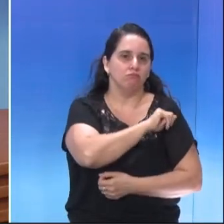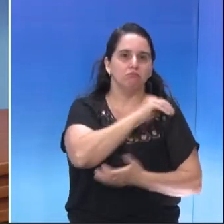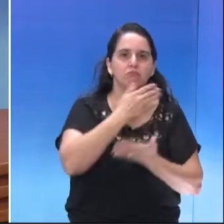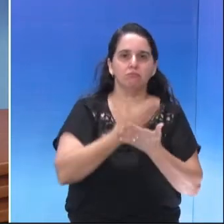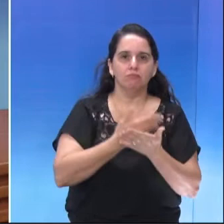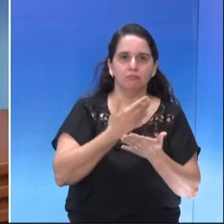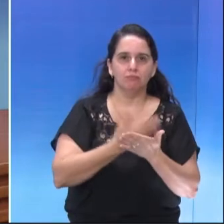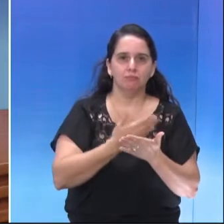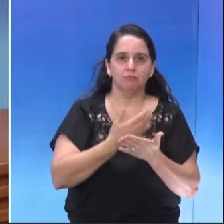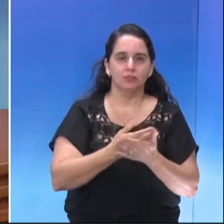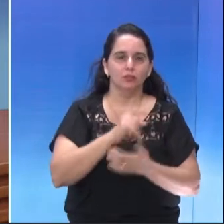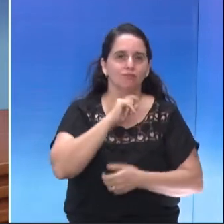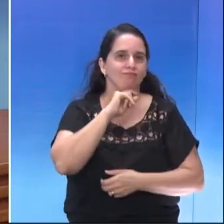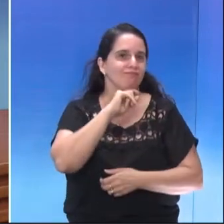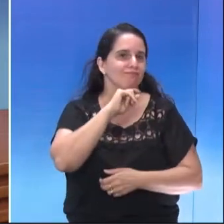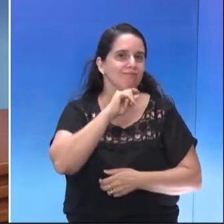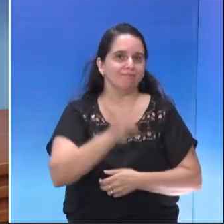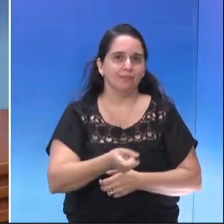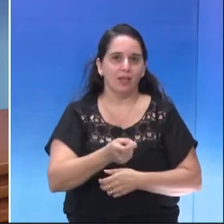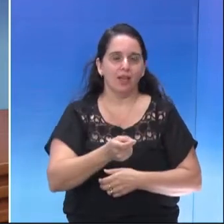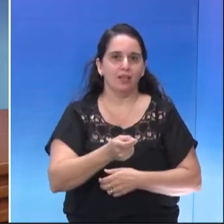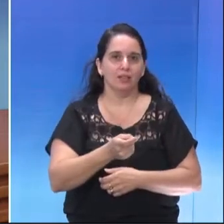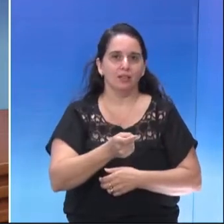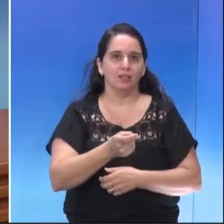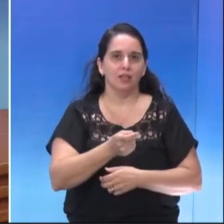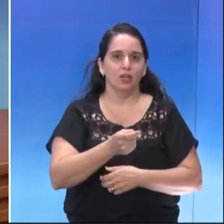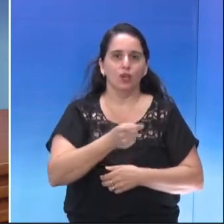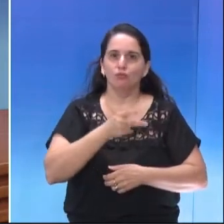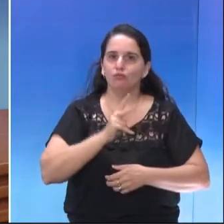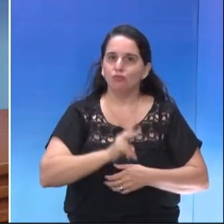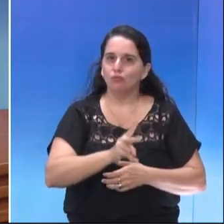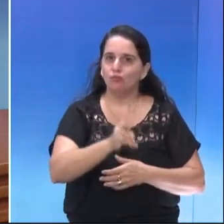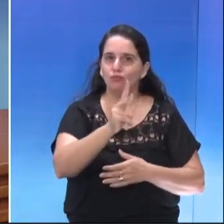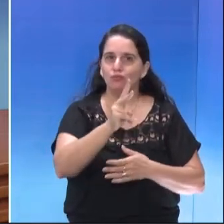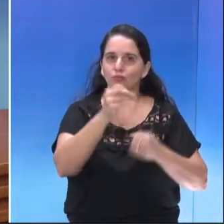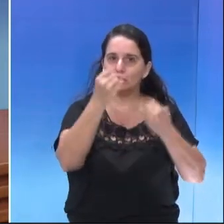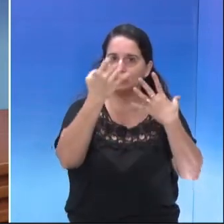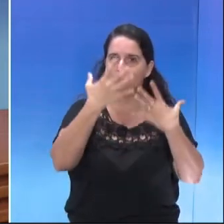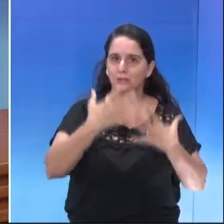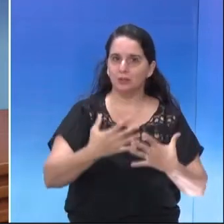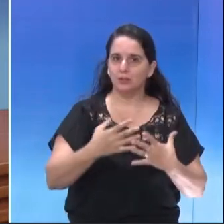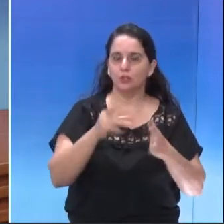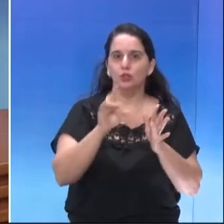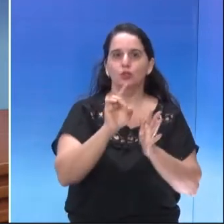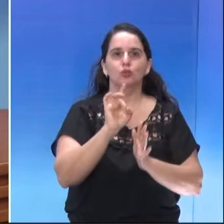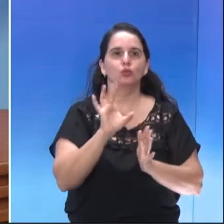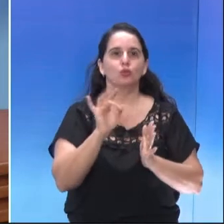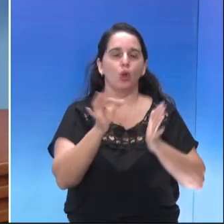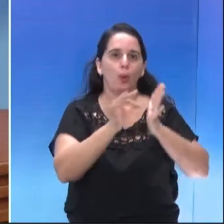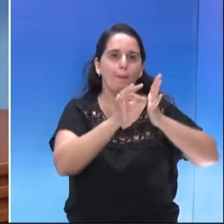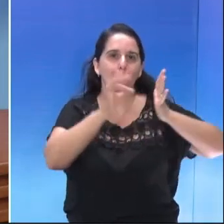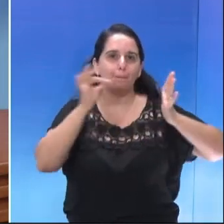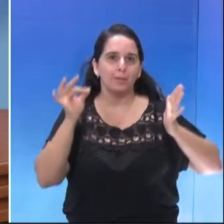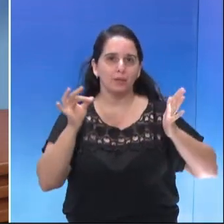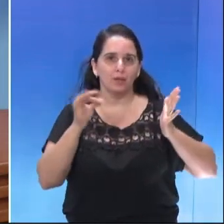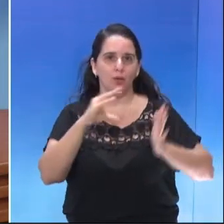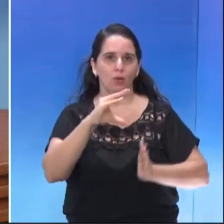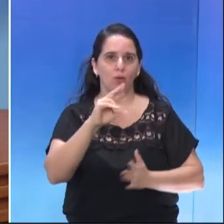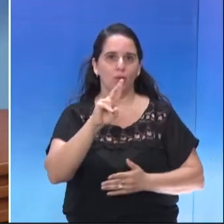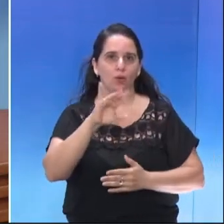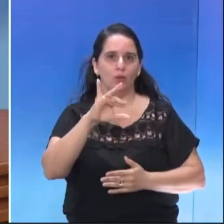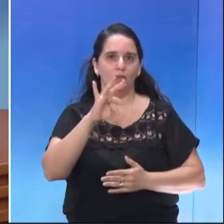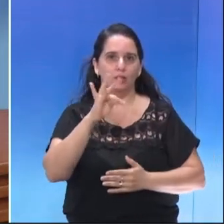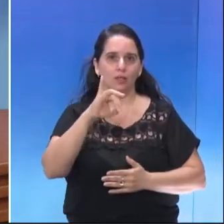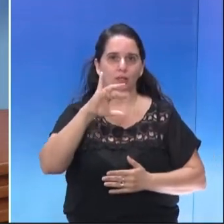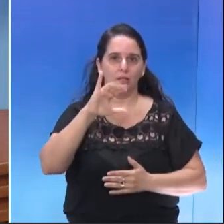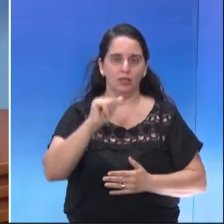estudantes é que não conseguem sair do lugar comum da crítica. E tudo que os avaliadores querem é não ler